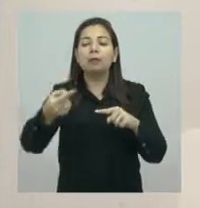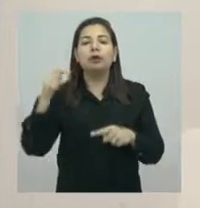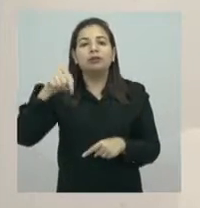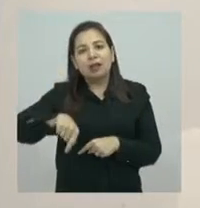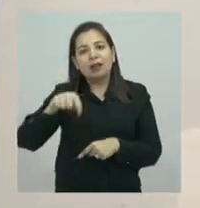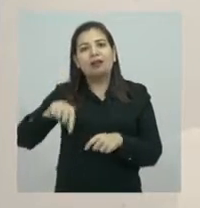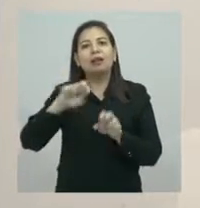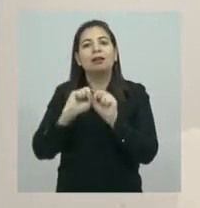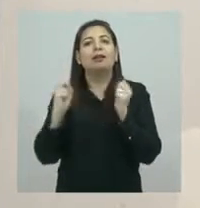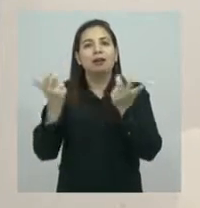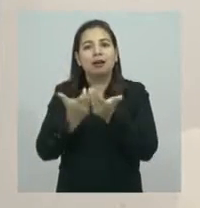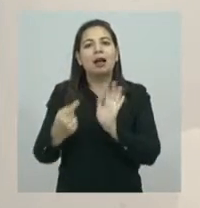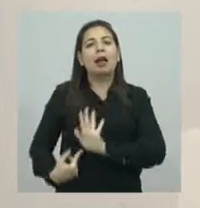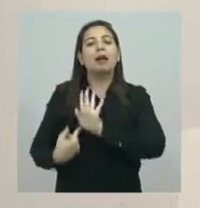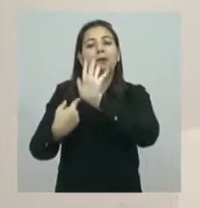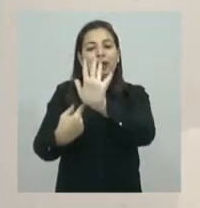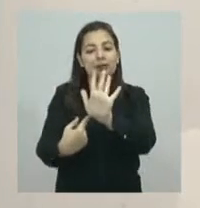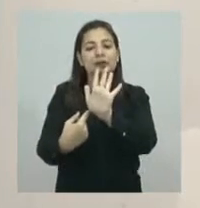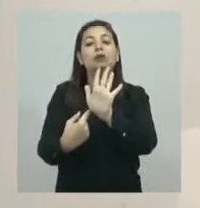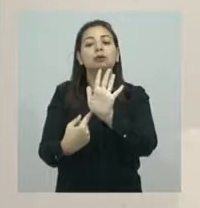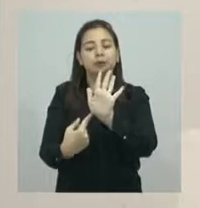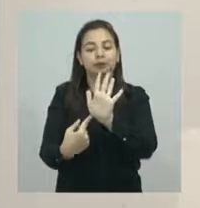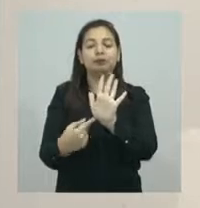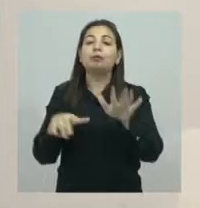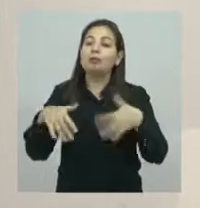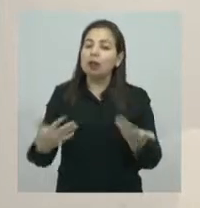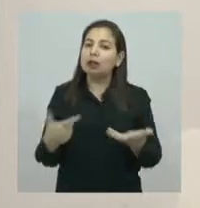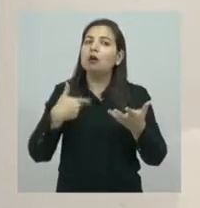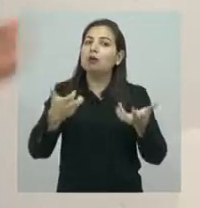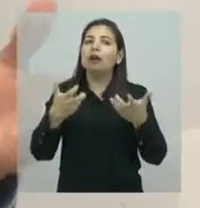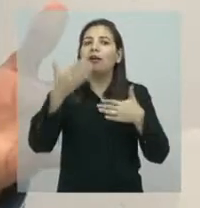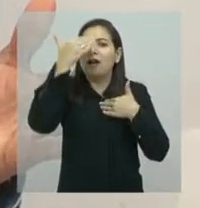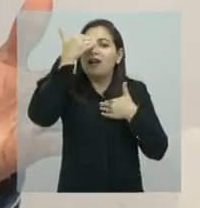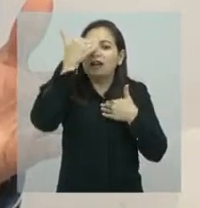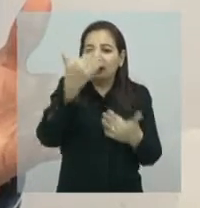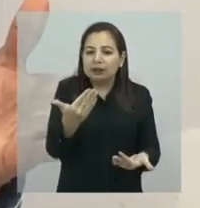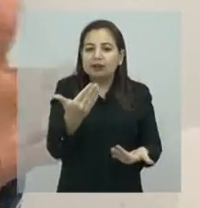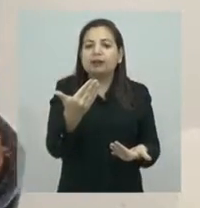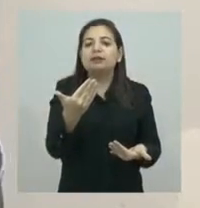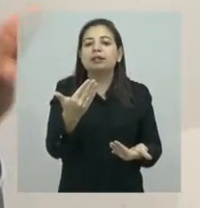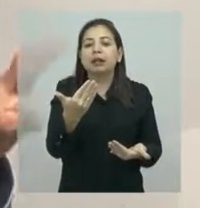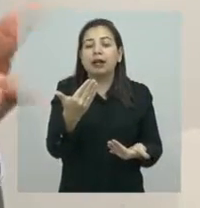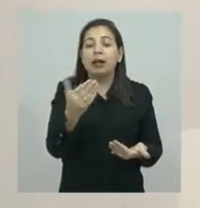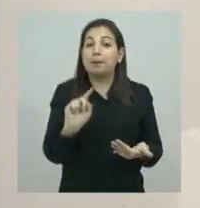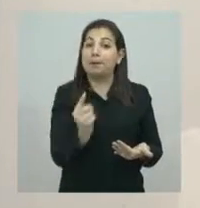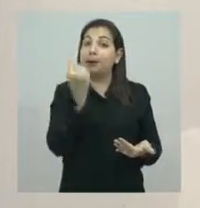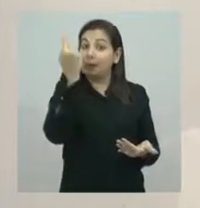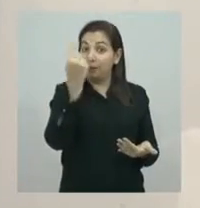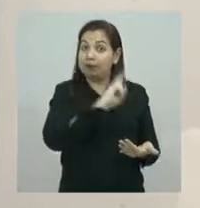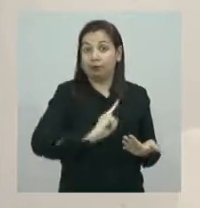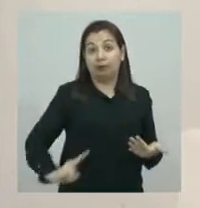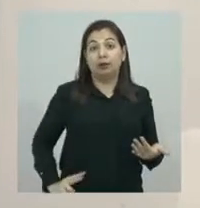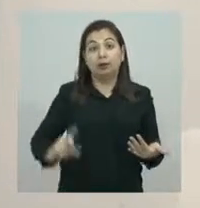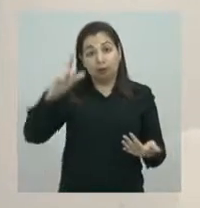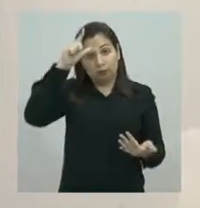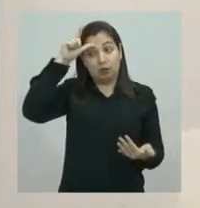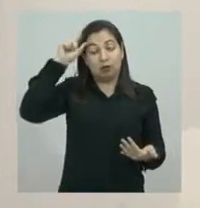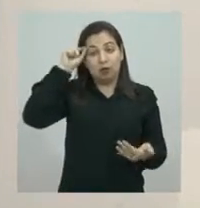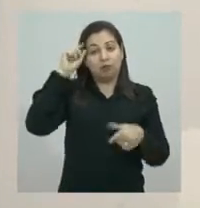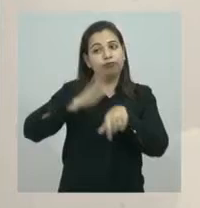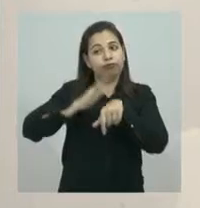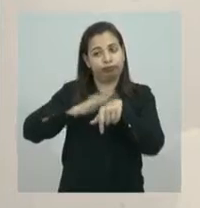e, baseado nisso, eu gostaria de fazer aqui alguns agradecimentos. Agradecer primeiramente ao vereador Iraguaçu Filho,